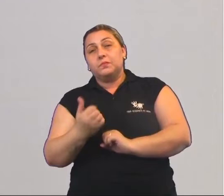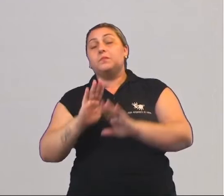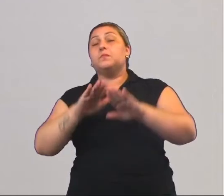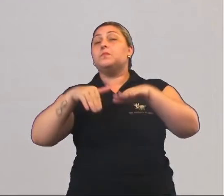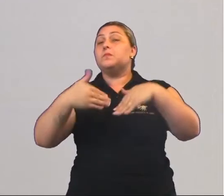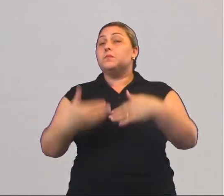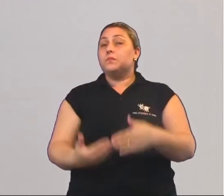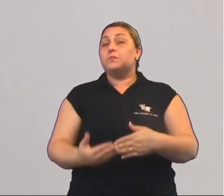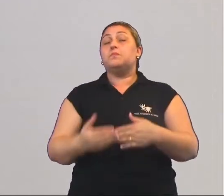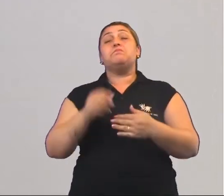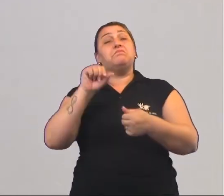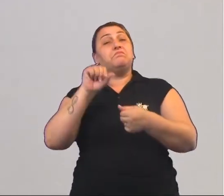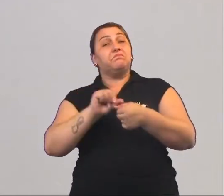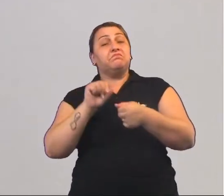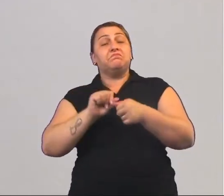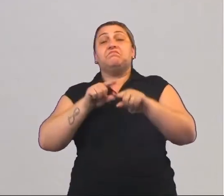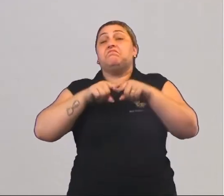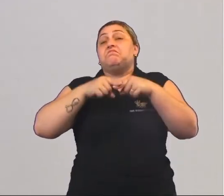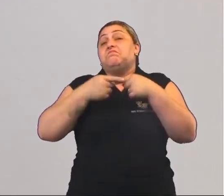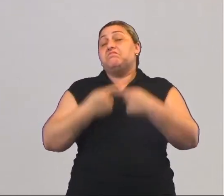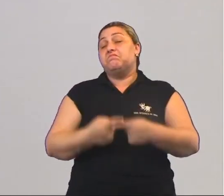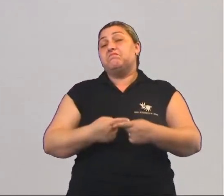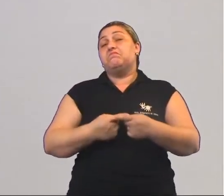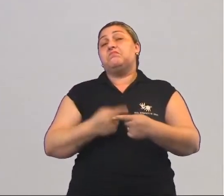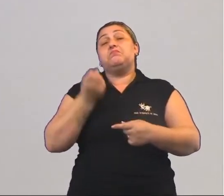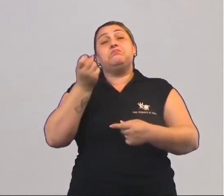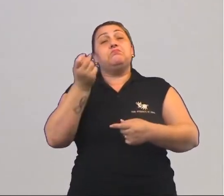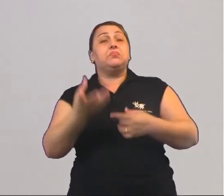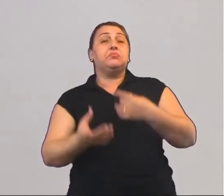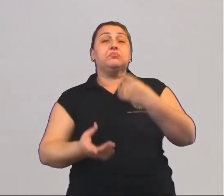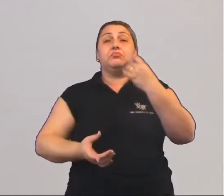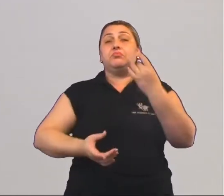Qual desses você até faz, mas não tem feito com